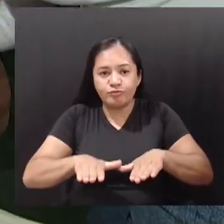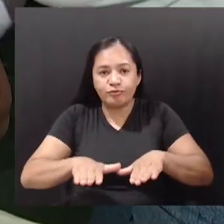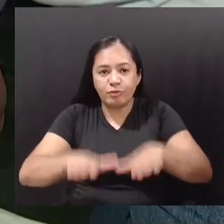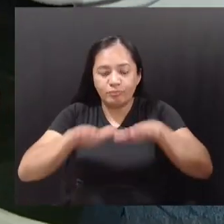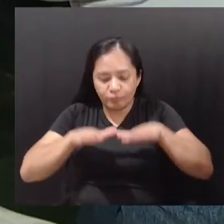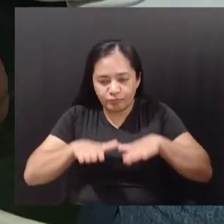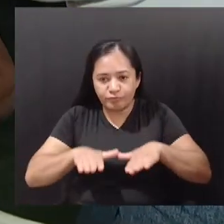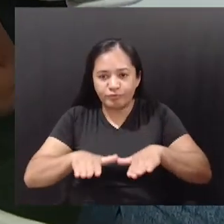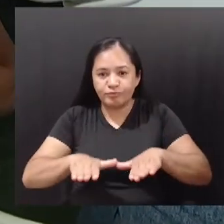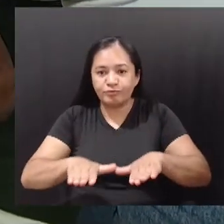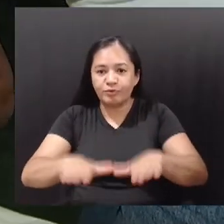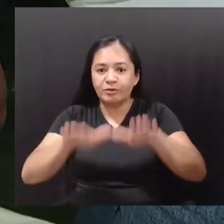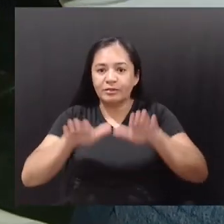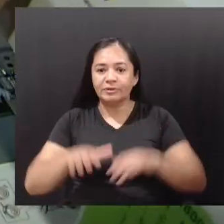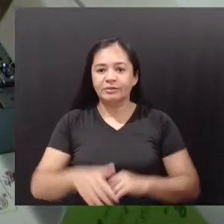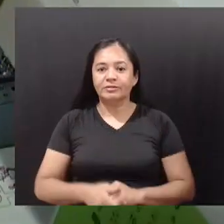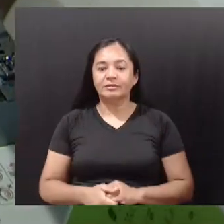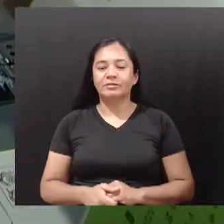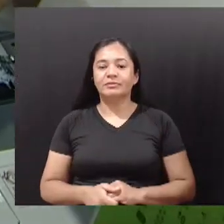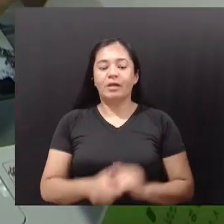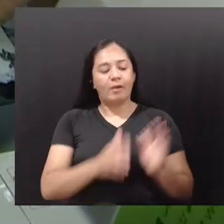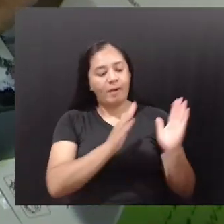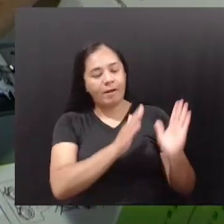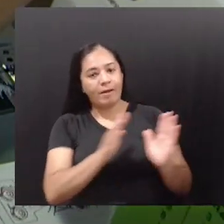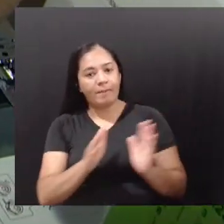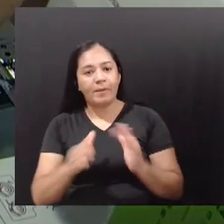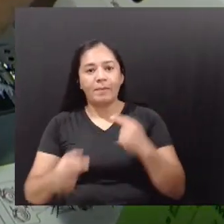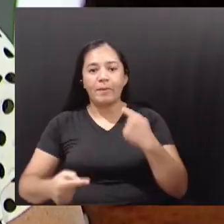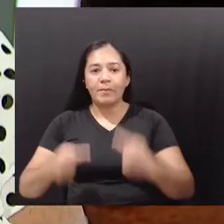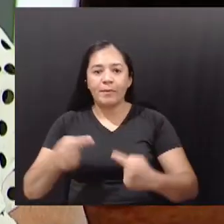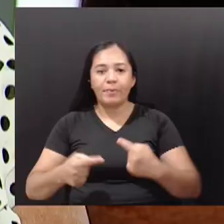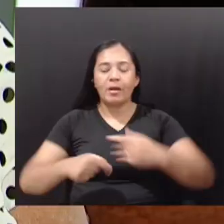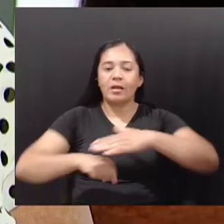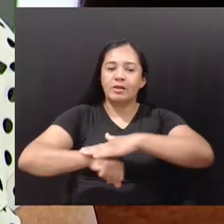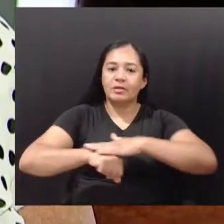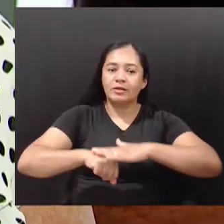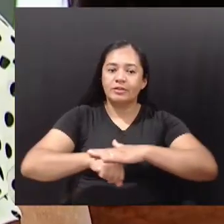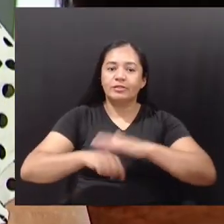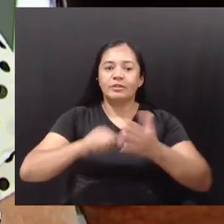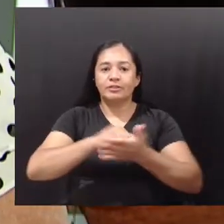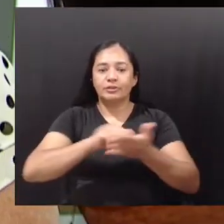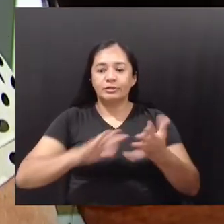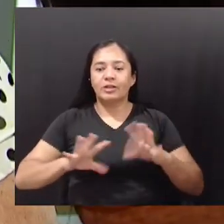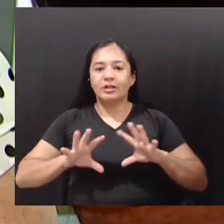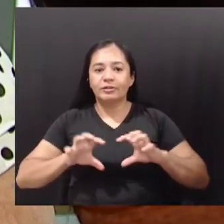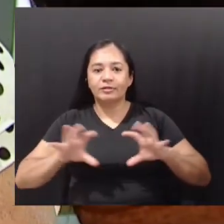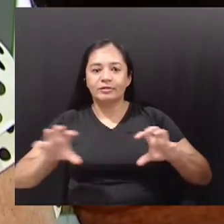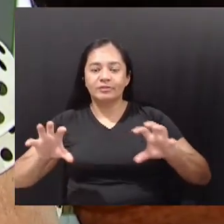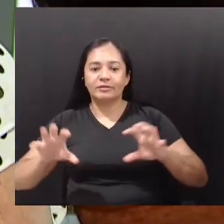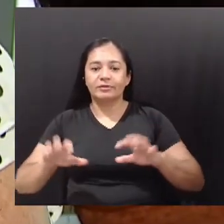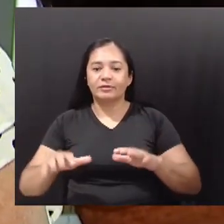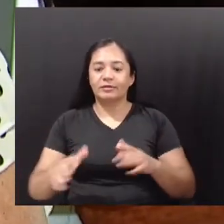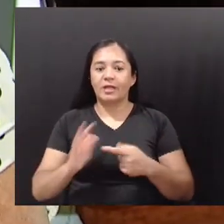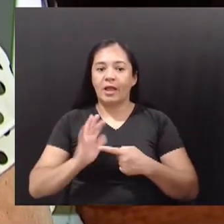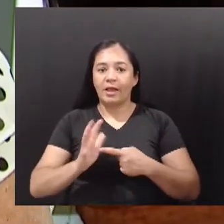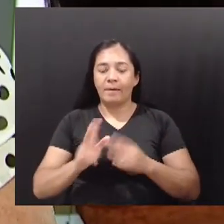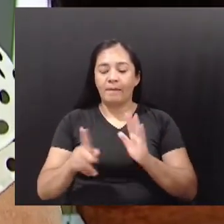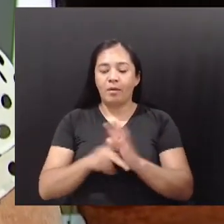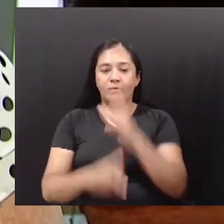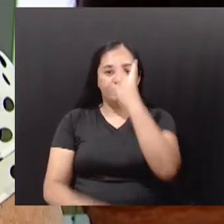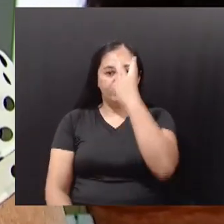A programação prevê debates e atividades sensoriais. A máquina, para o deficiente visual, tem algumas